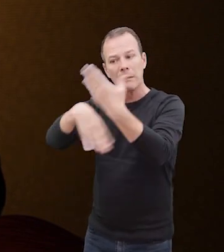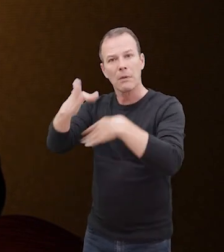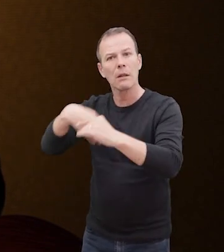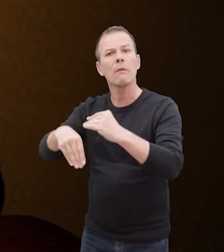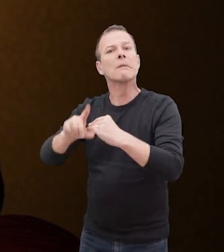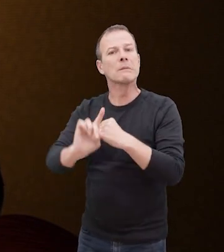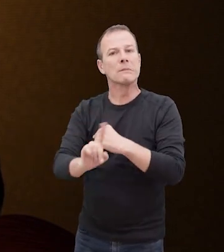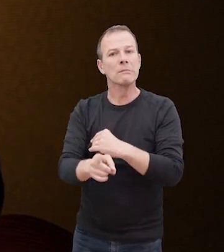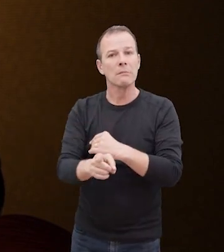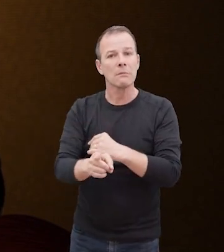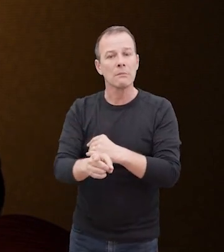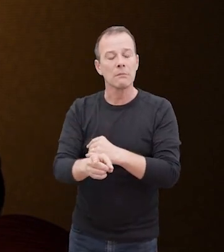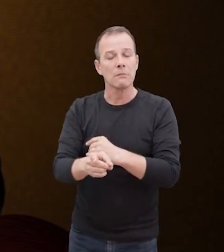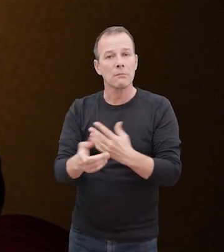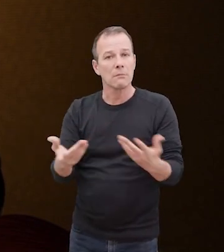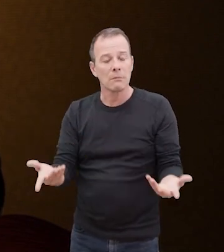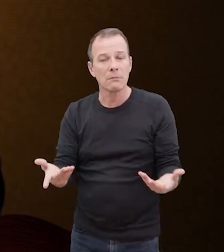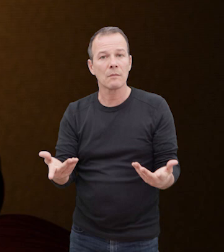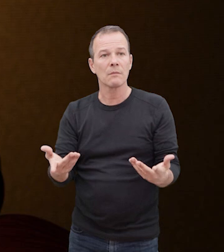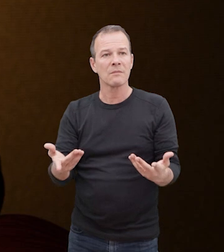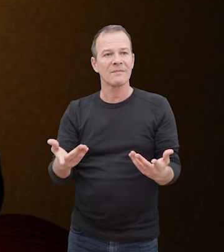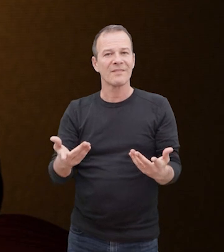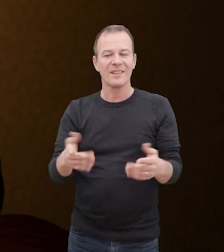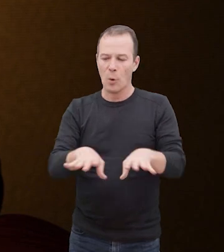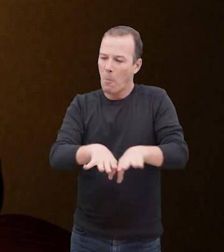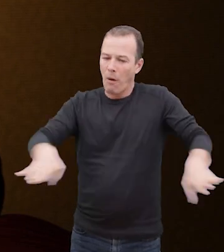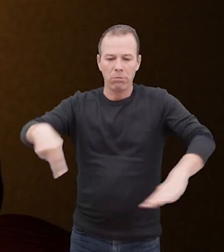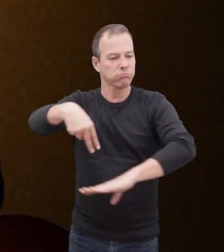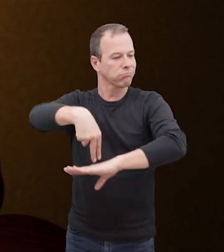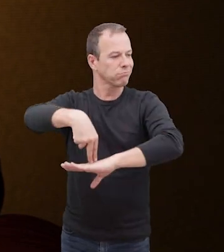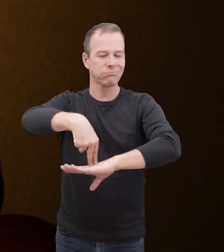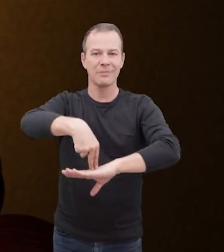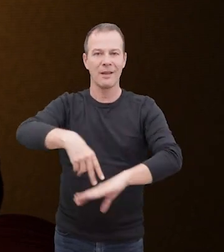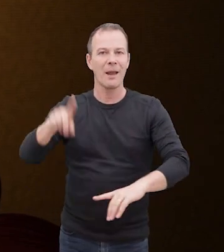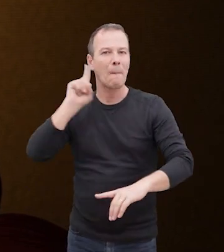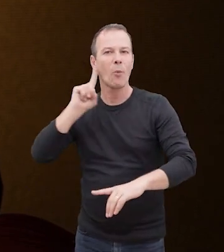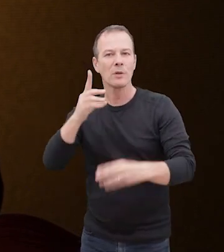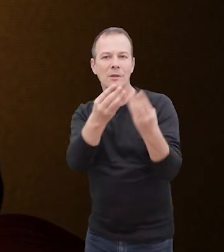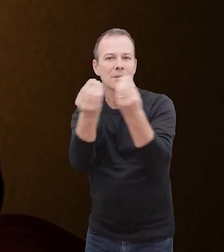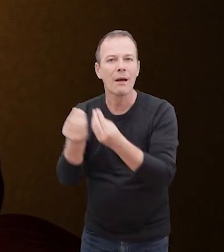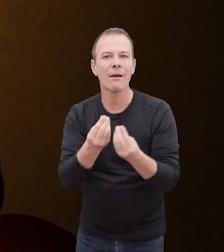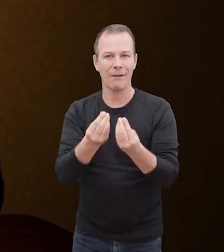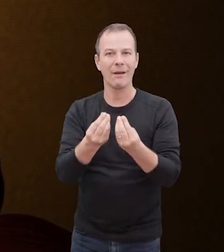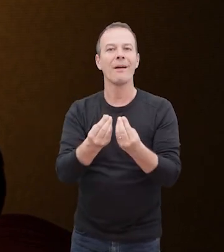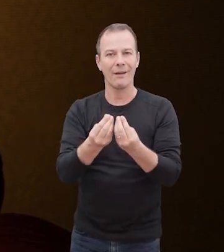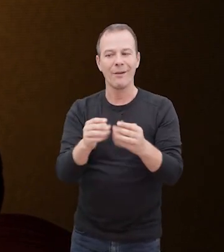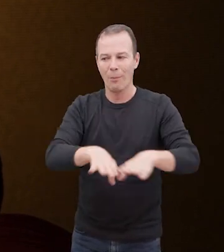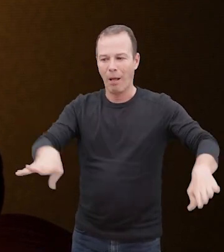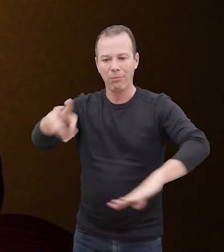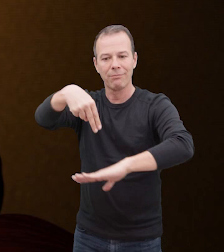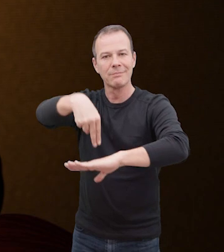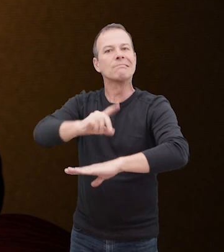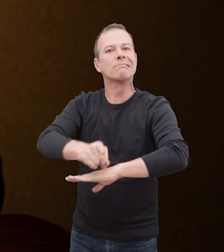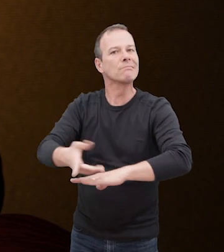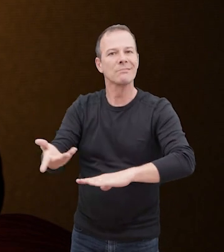aprendi o que é ocupar um palco, a importância que tem ocupar